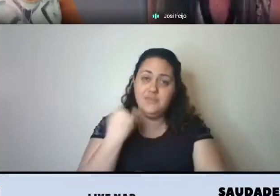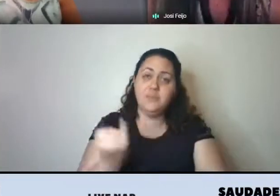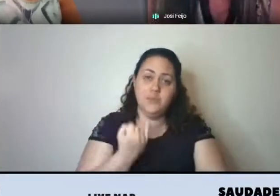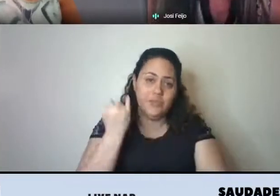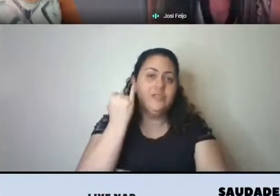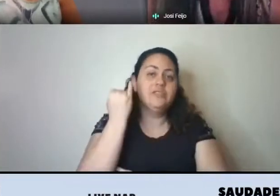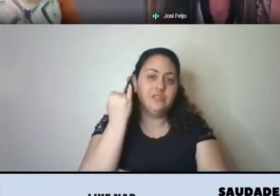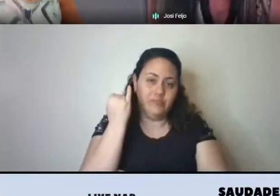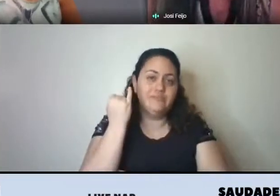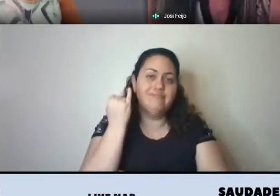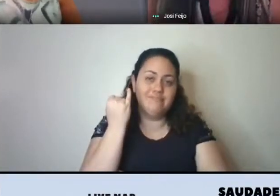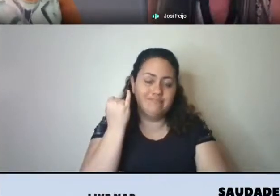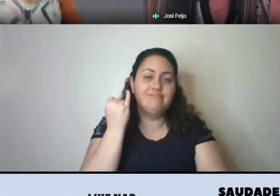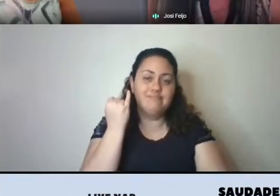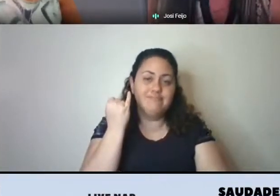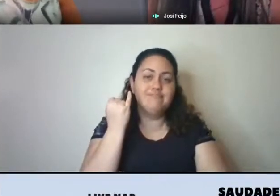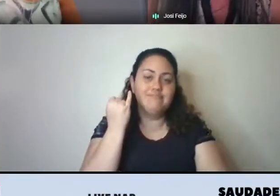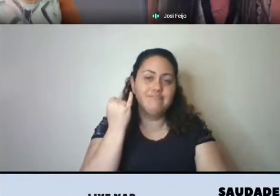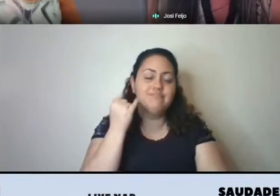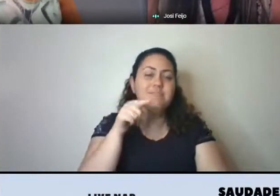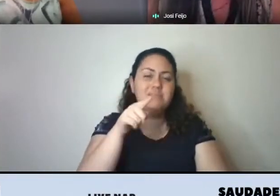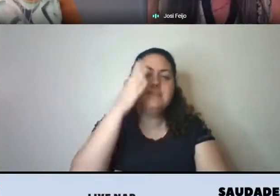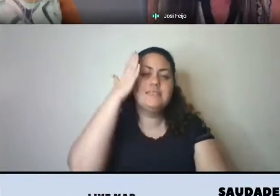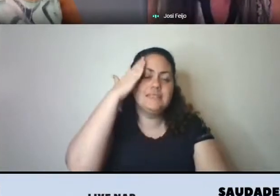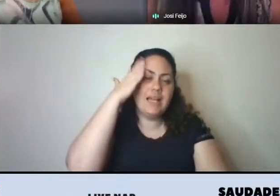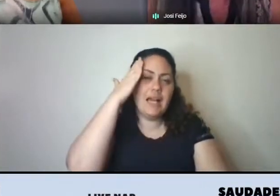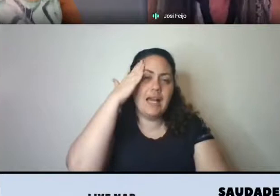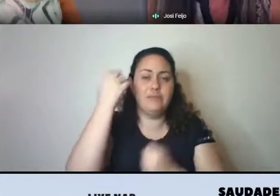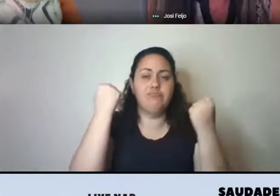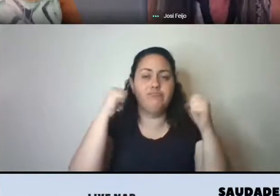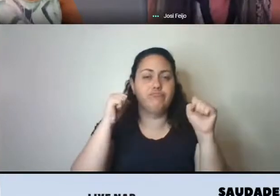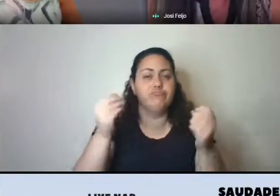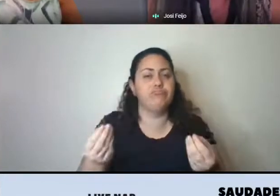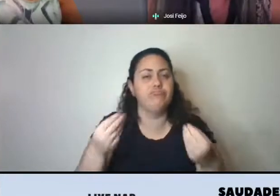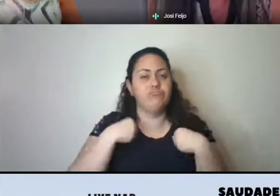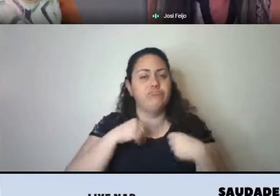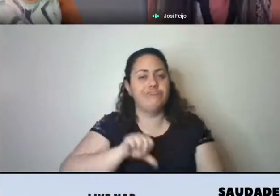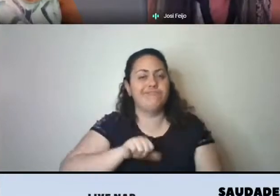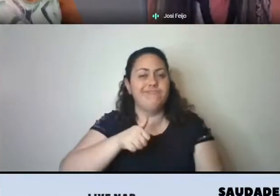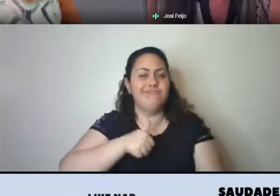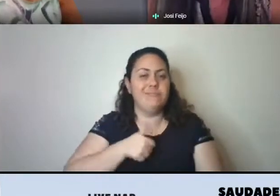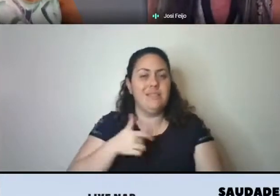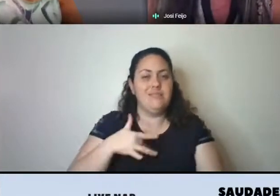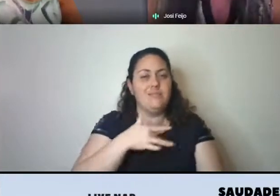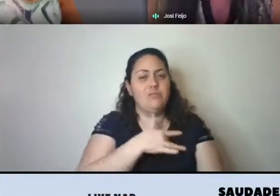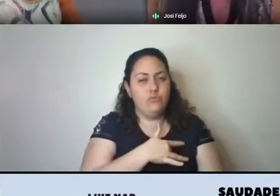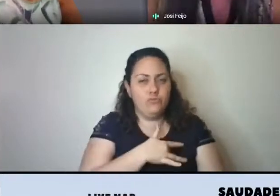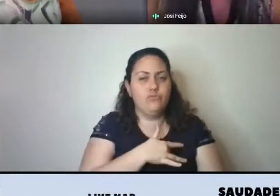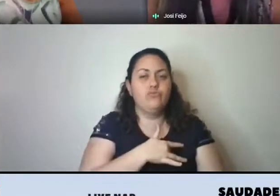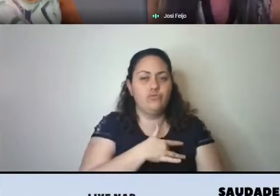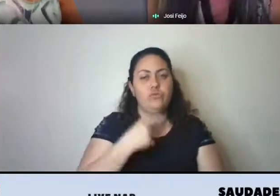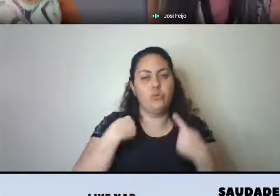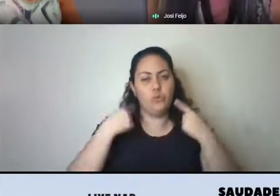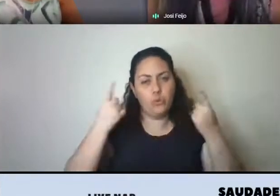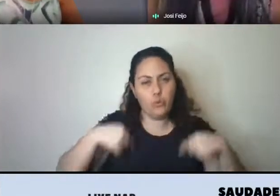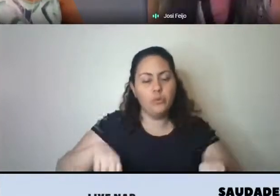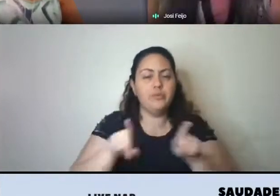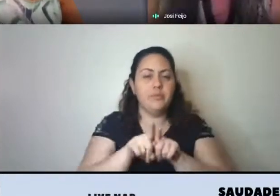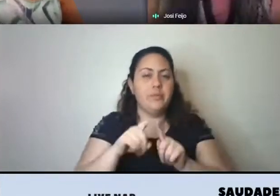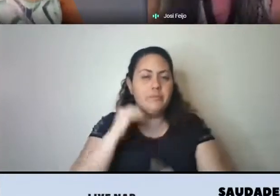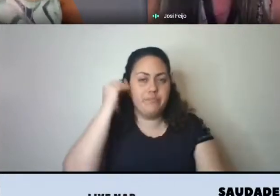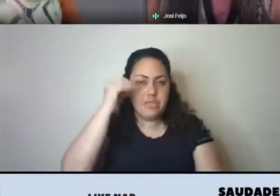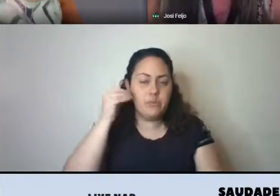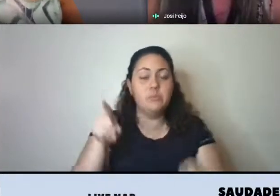que trazem, a gente já sabe, que trazem bem-estar físico, bem-estar psíquico, a questão dos hormônios, isso tudo também é